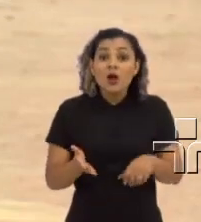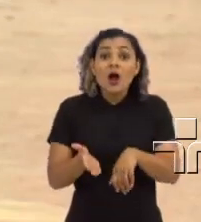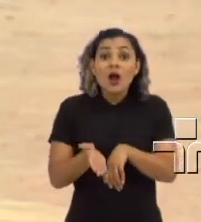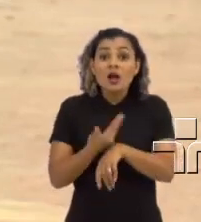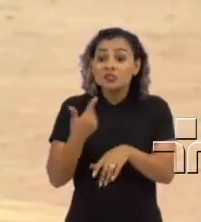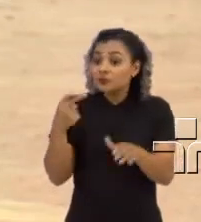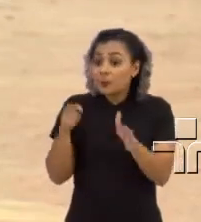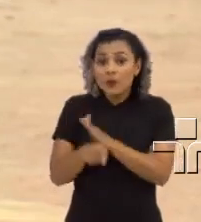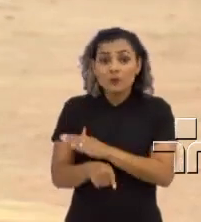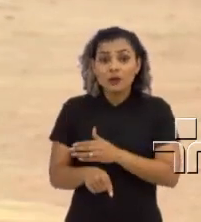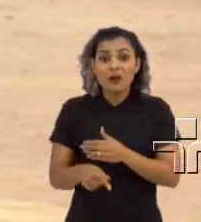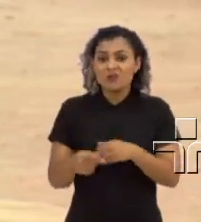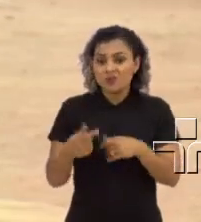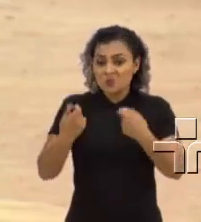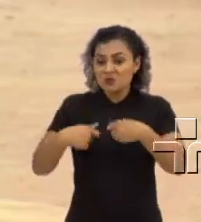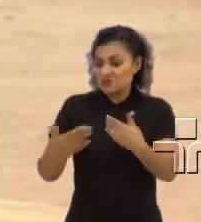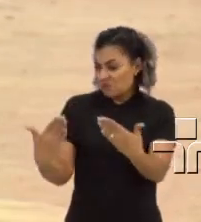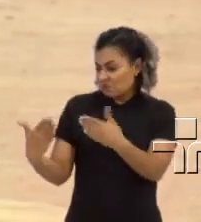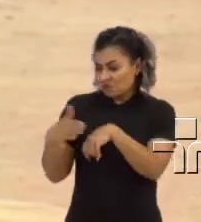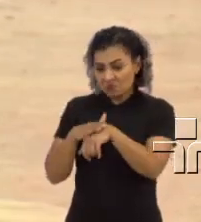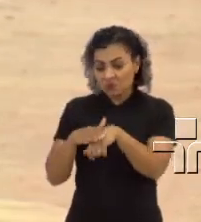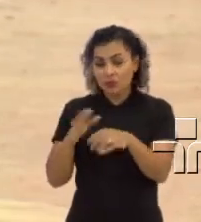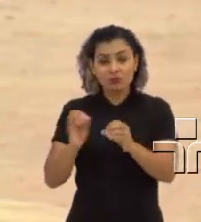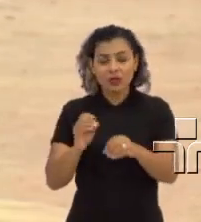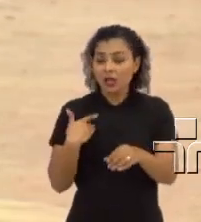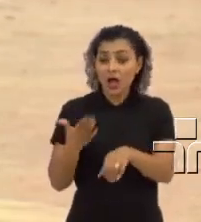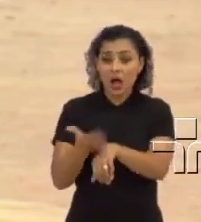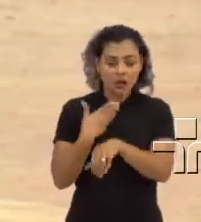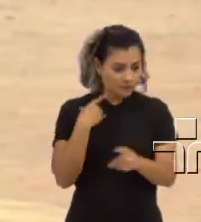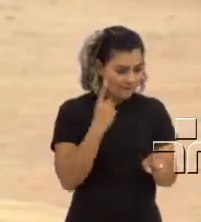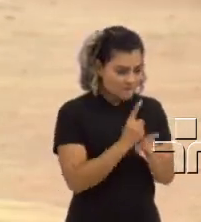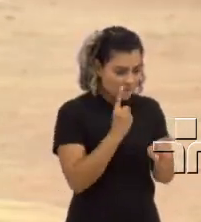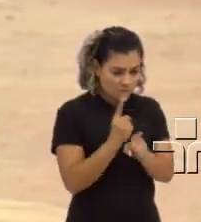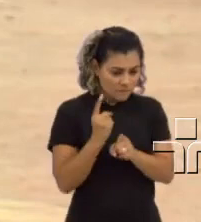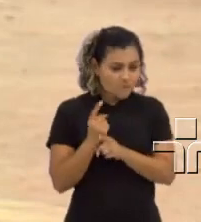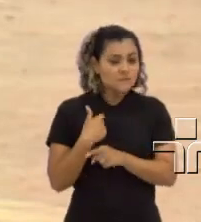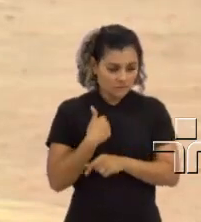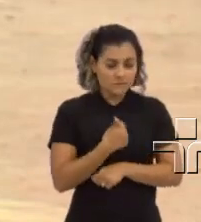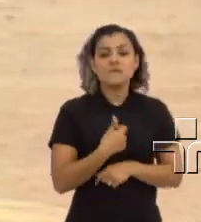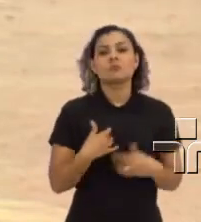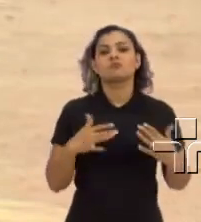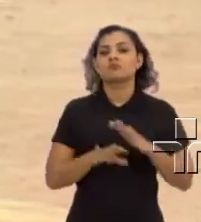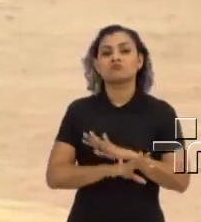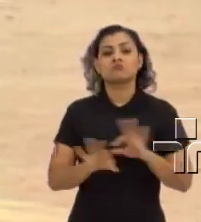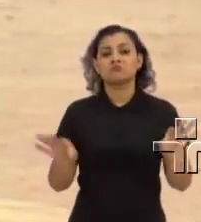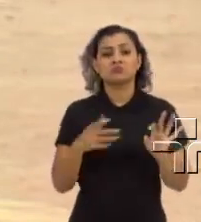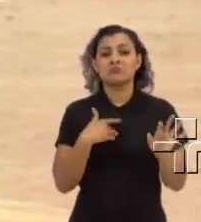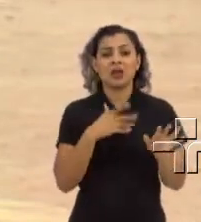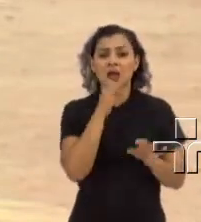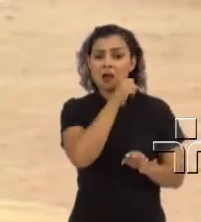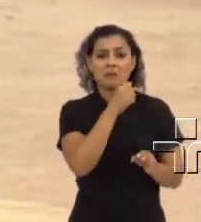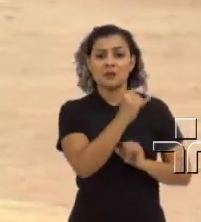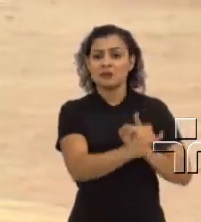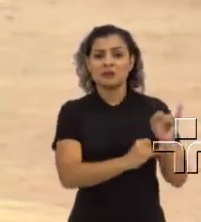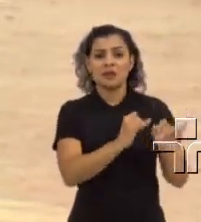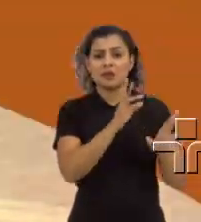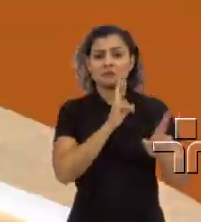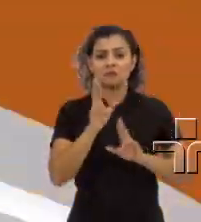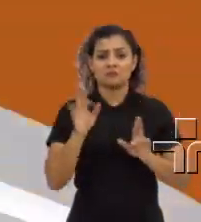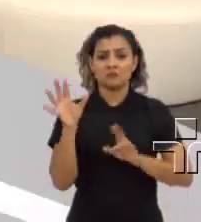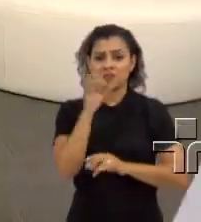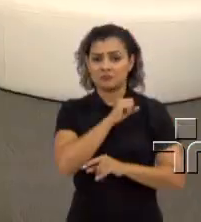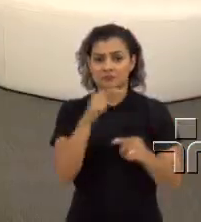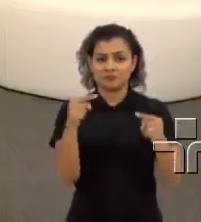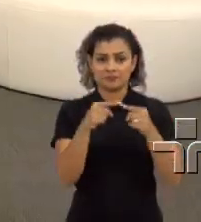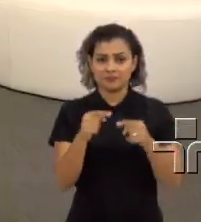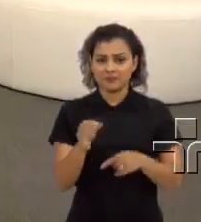antes de qualquer diálogo, qualquer conversa, eles conseguem no meio de digital ir lá perguntar e já ter a resposta.